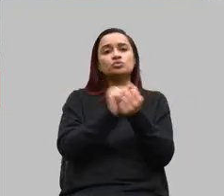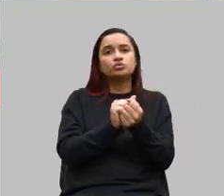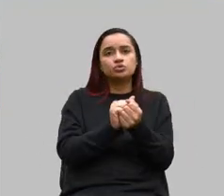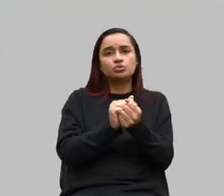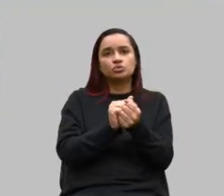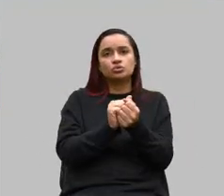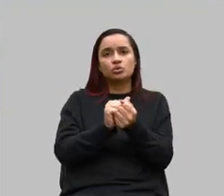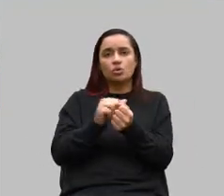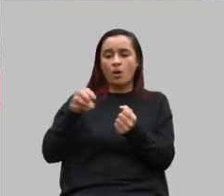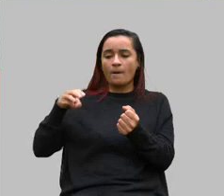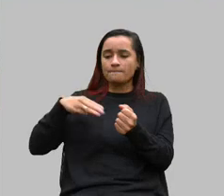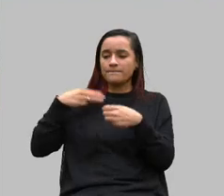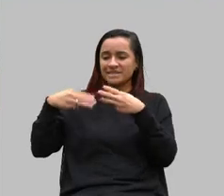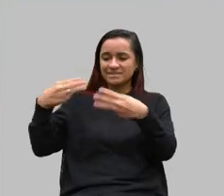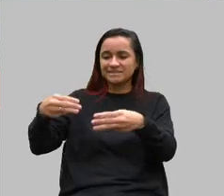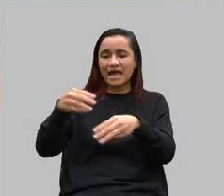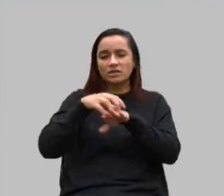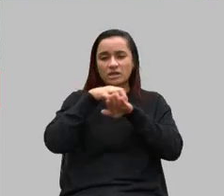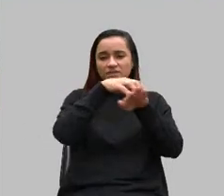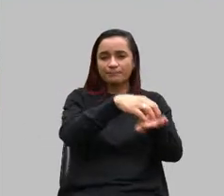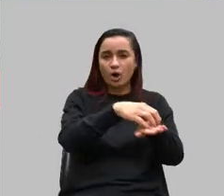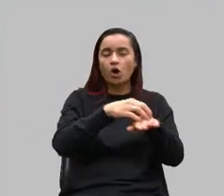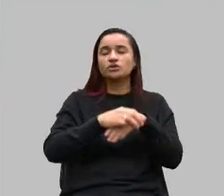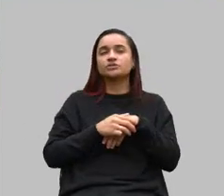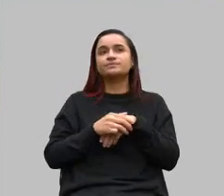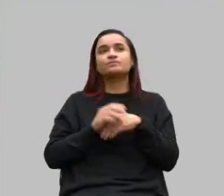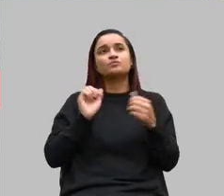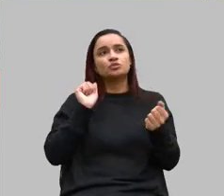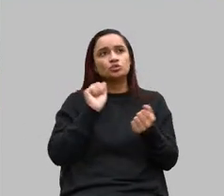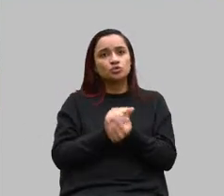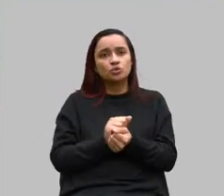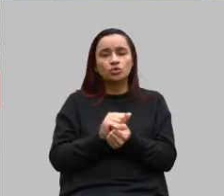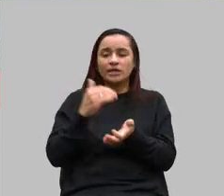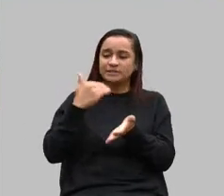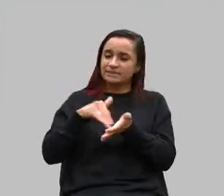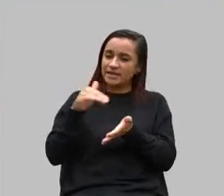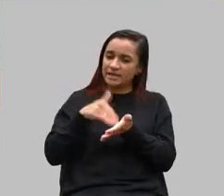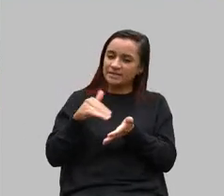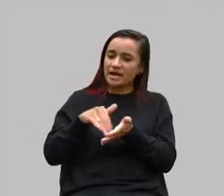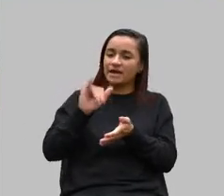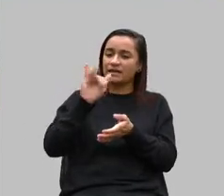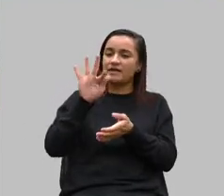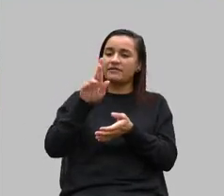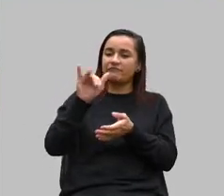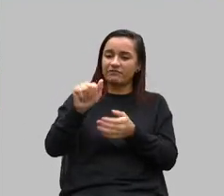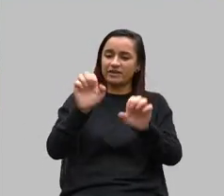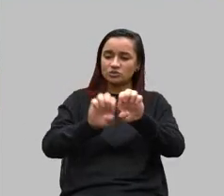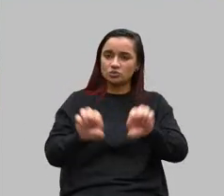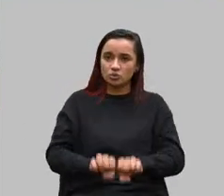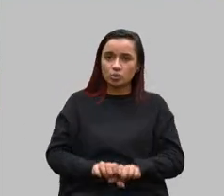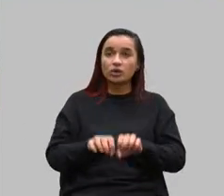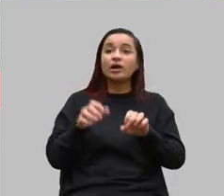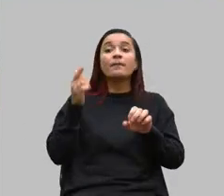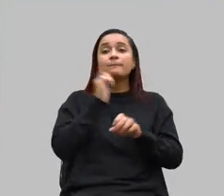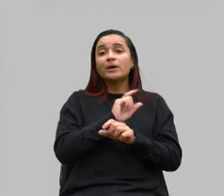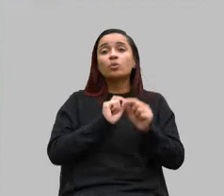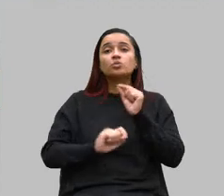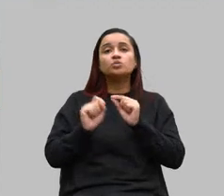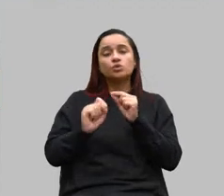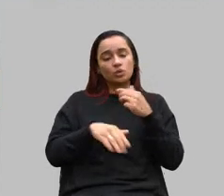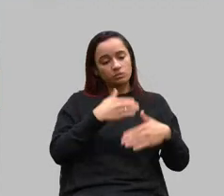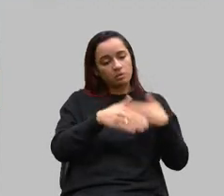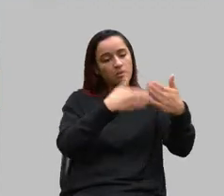ministério de transporte envolvendo a secretaria de infraestrutura pra gente poder confluir e